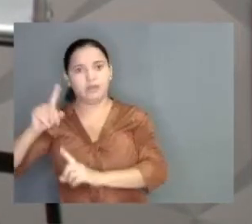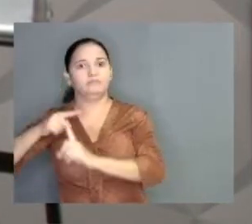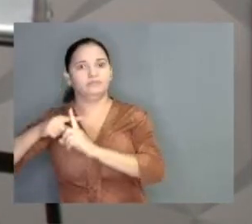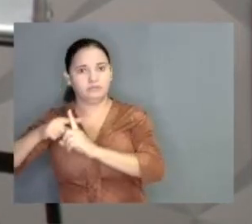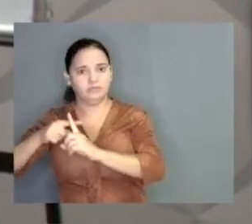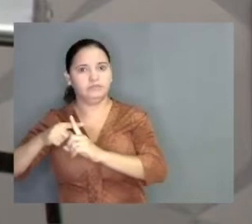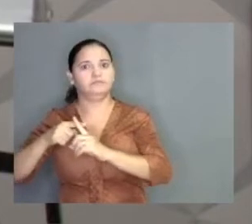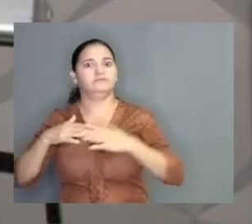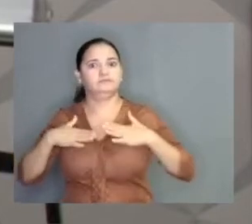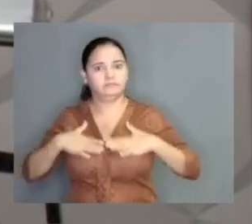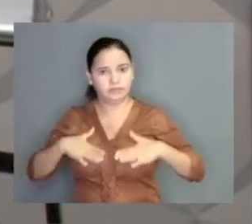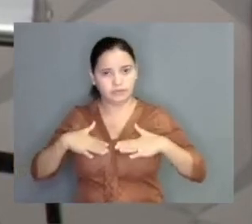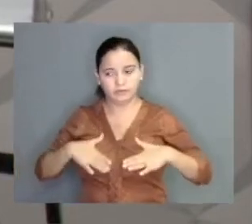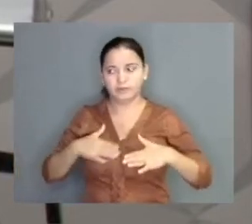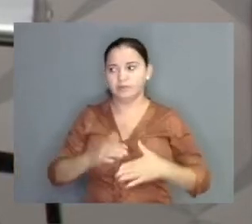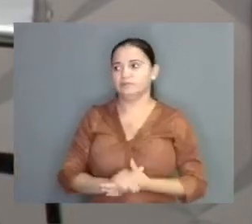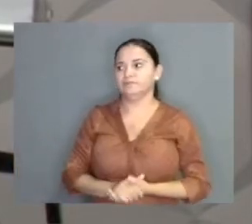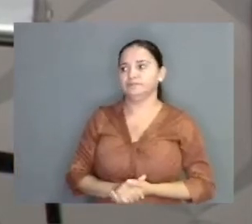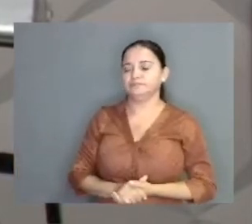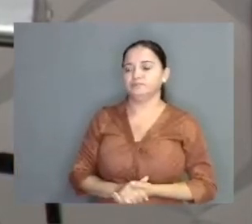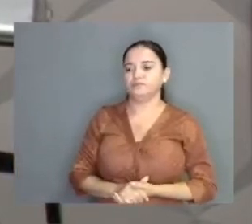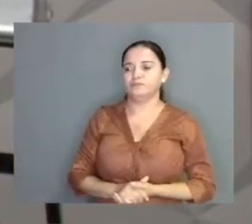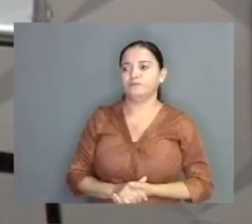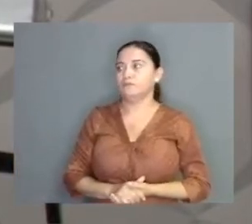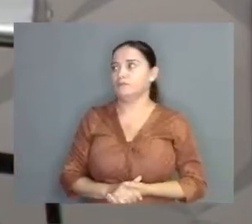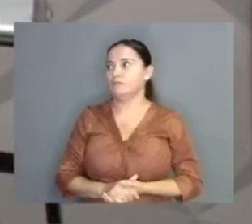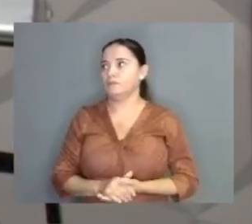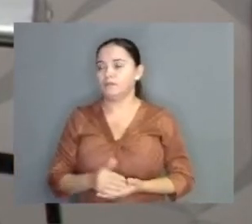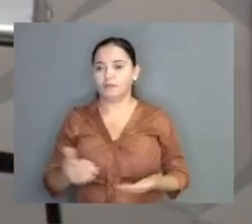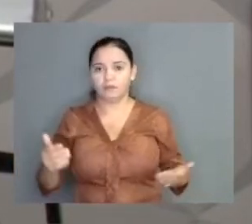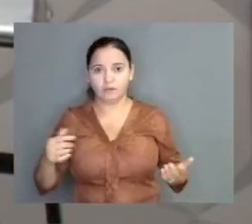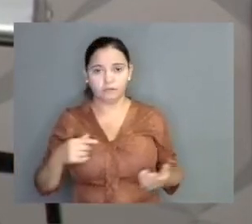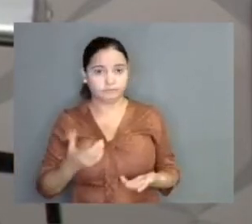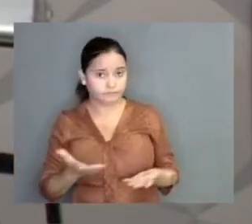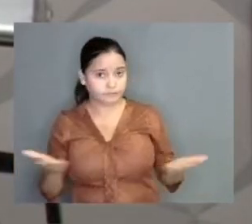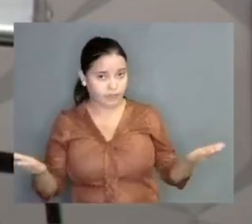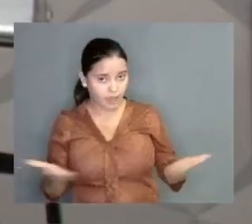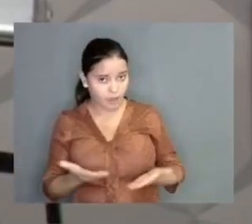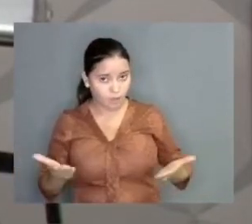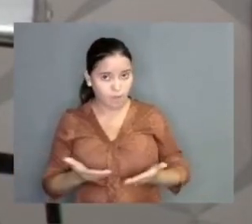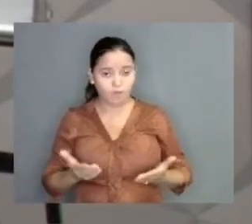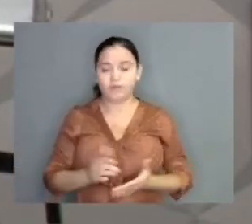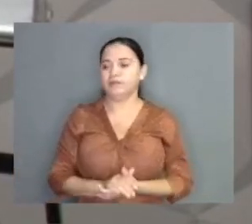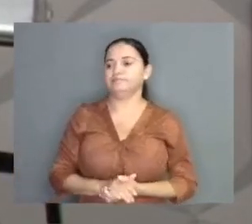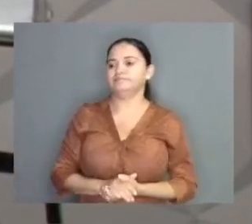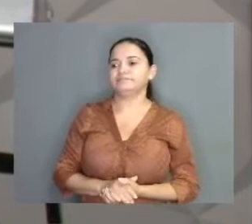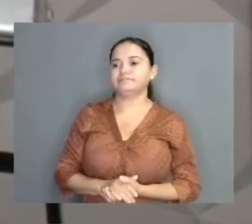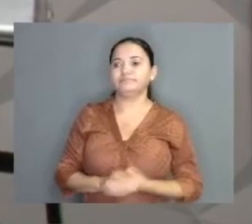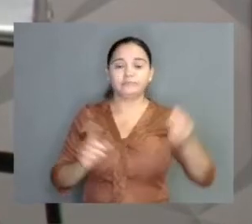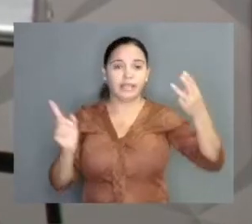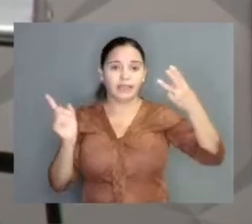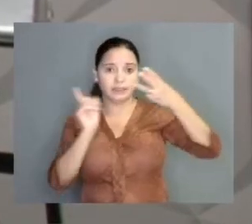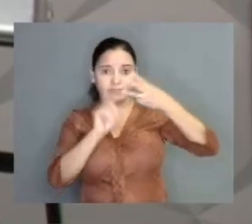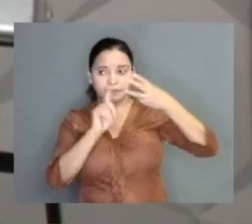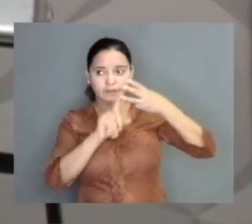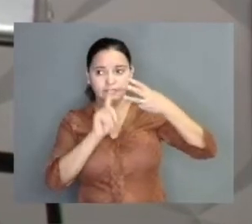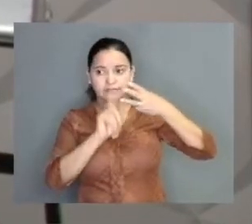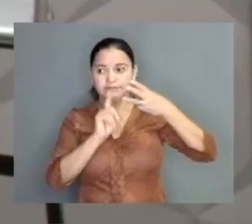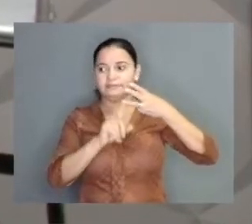Tranquilo? E a nossa terceira e última propriedade